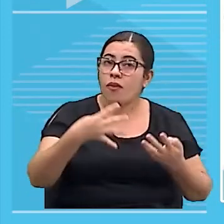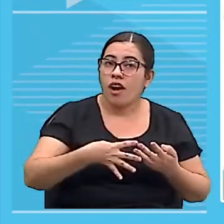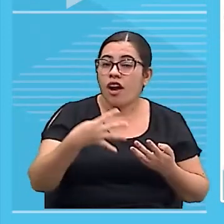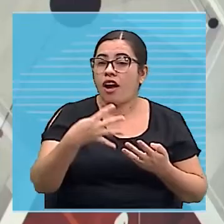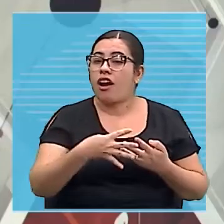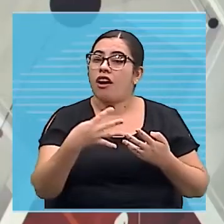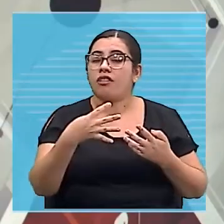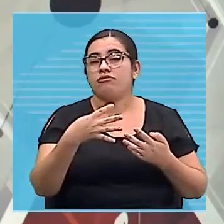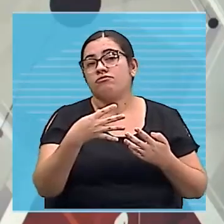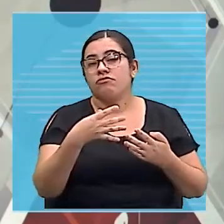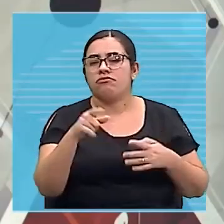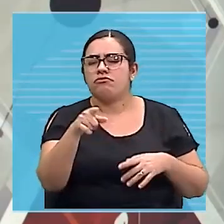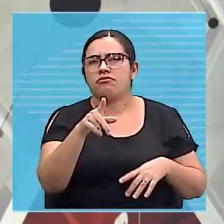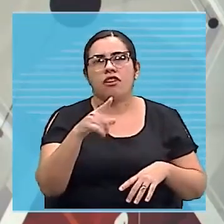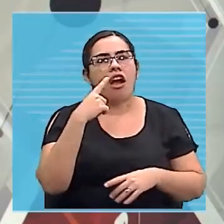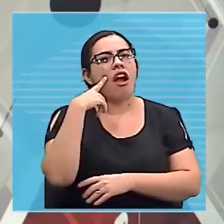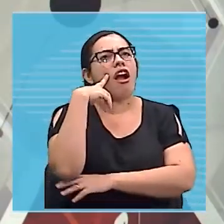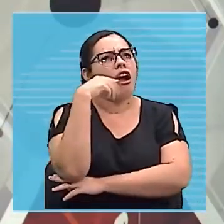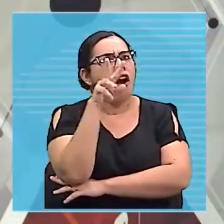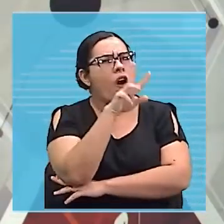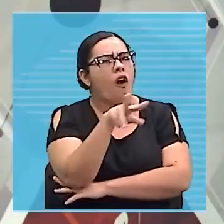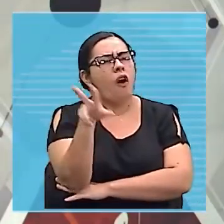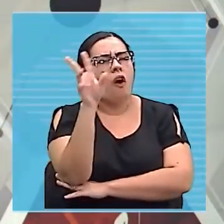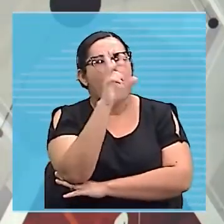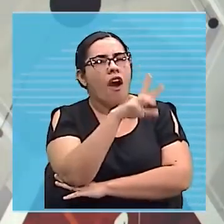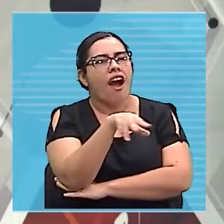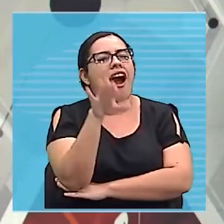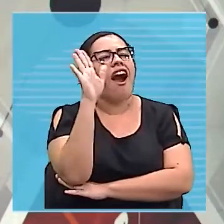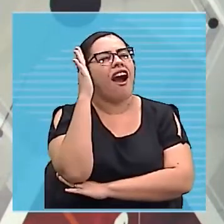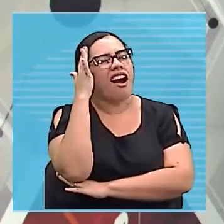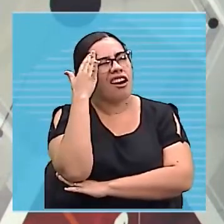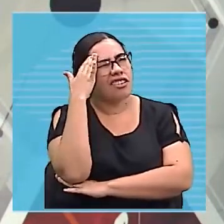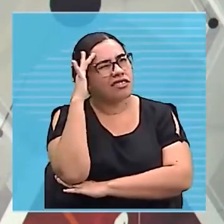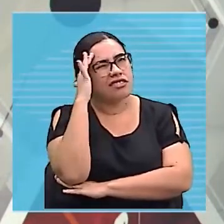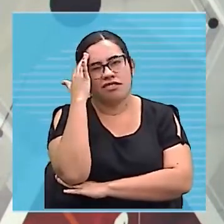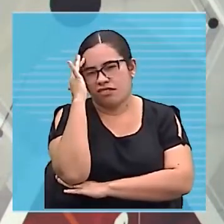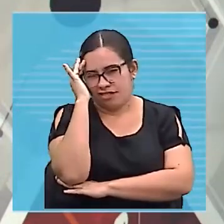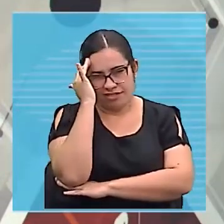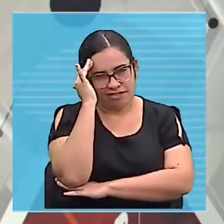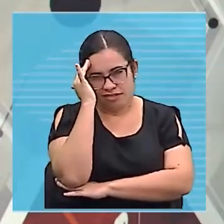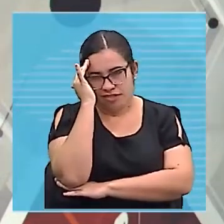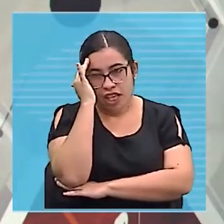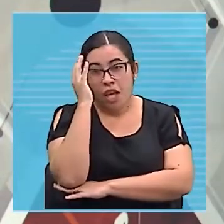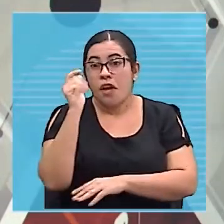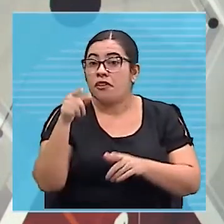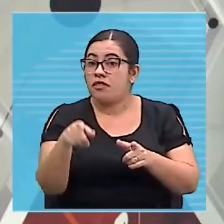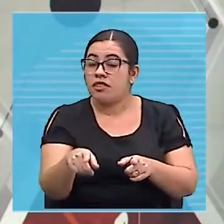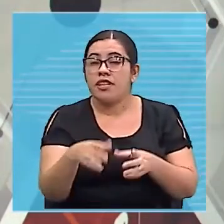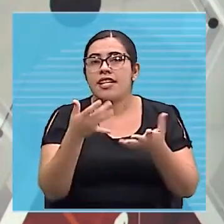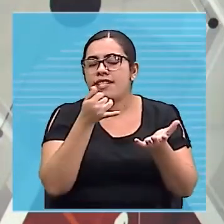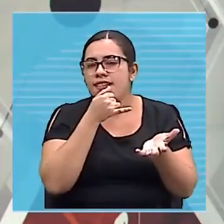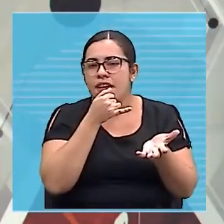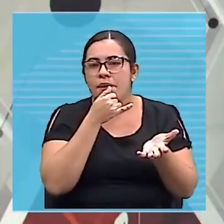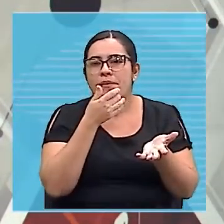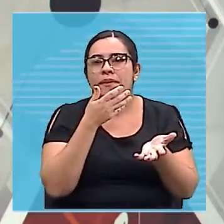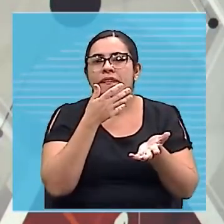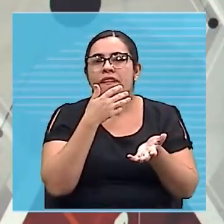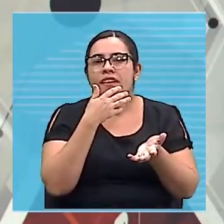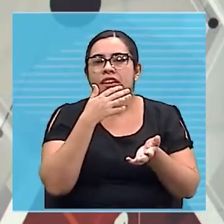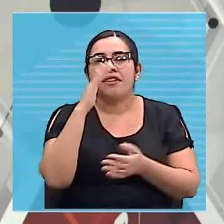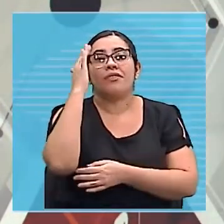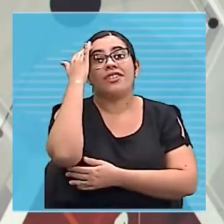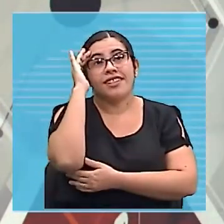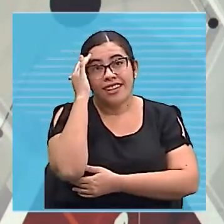quarto para que você consiga entender a história completa não vai você não vai conseguir entender Se você